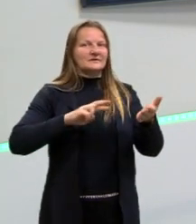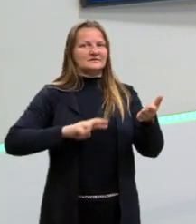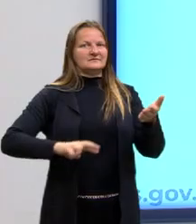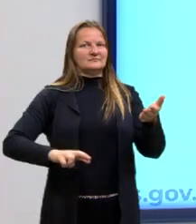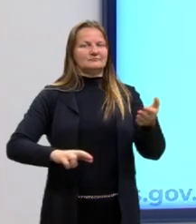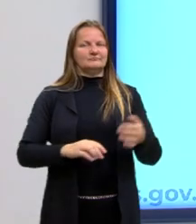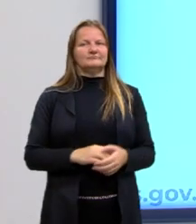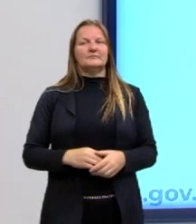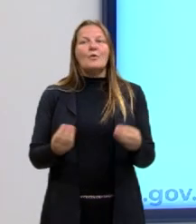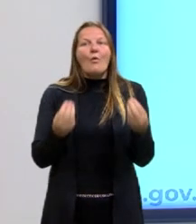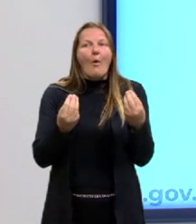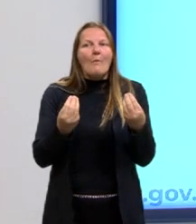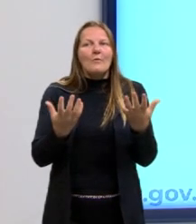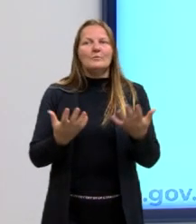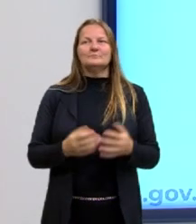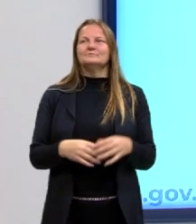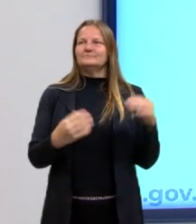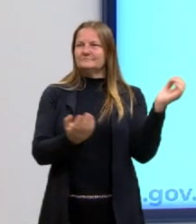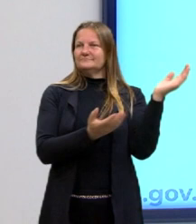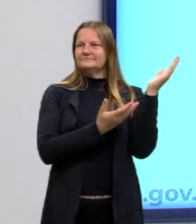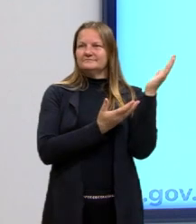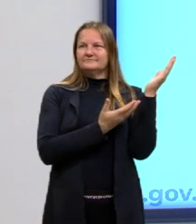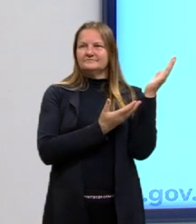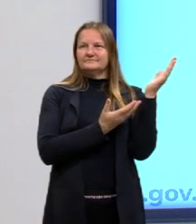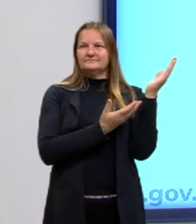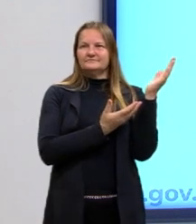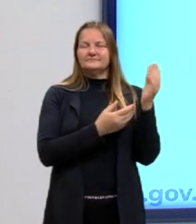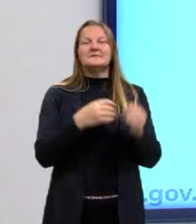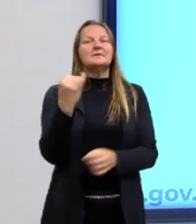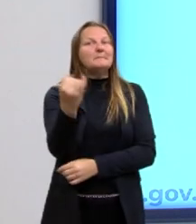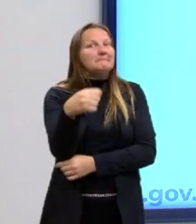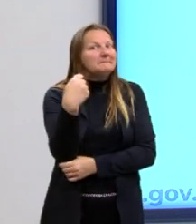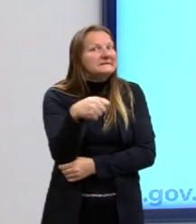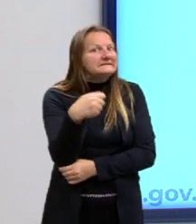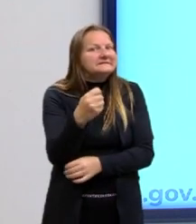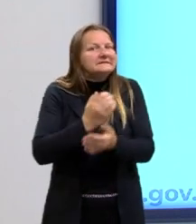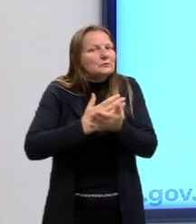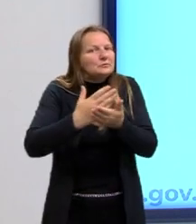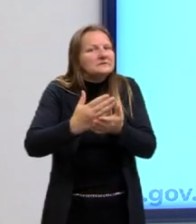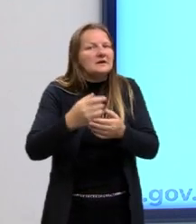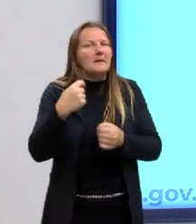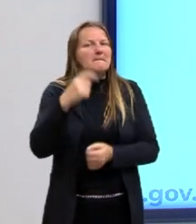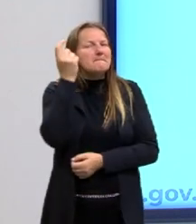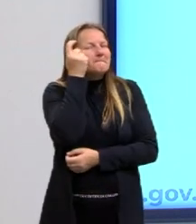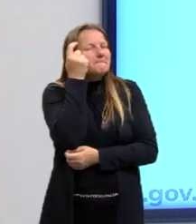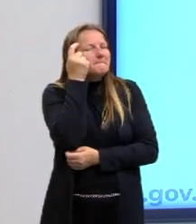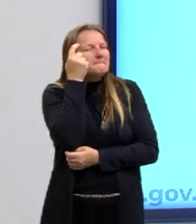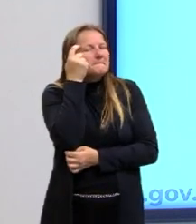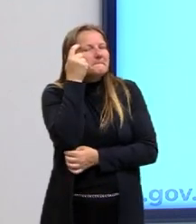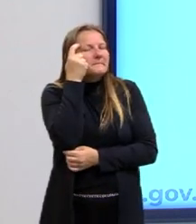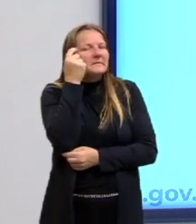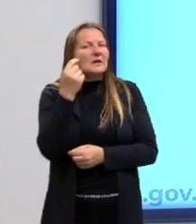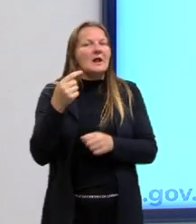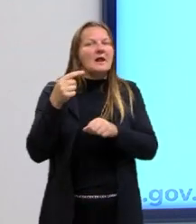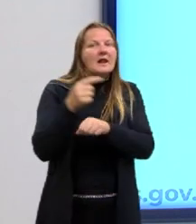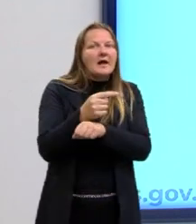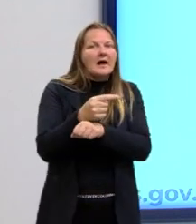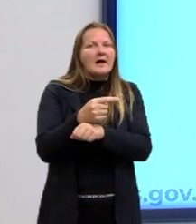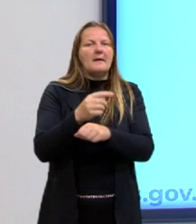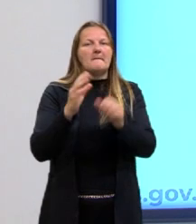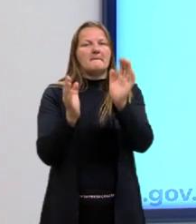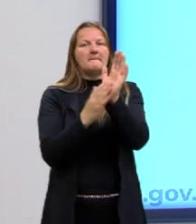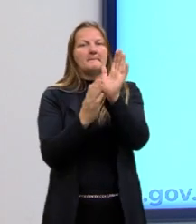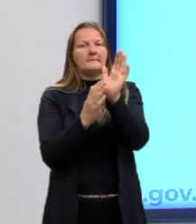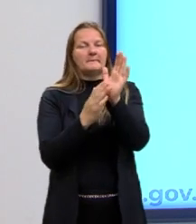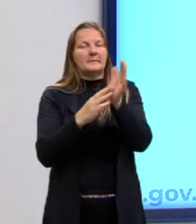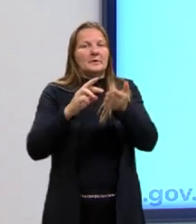né? E daí eu vou dizer para vocês que a gente tem que começar pensando que lá na nossa proposta